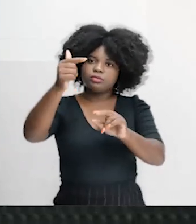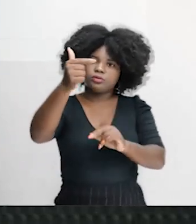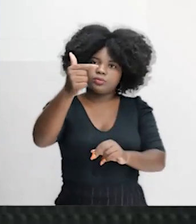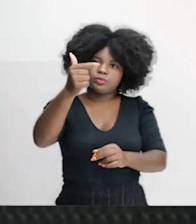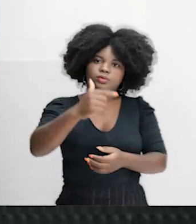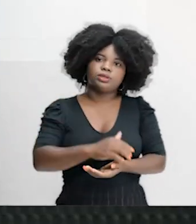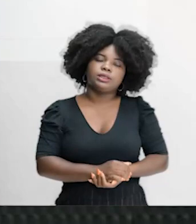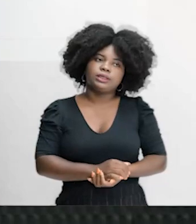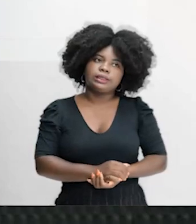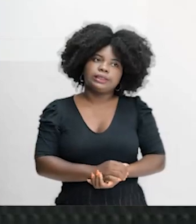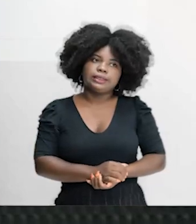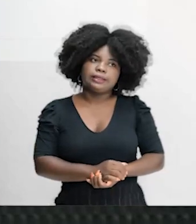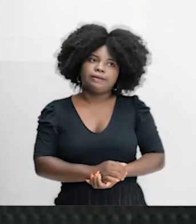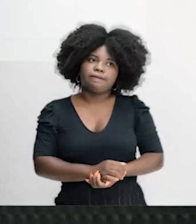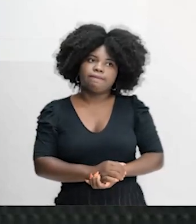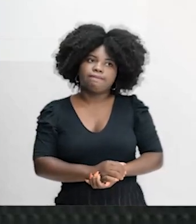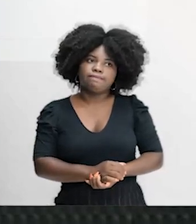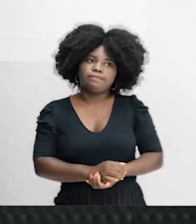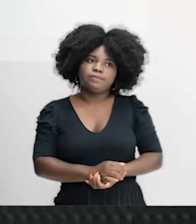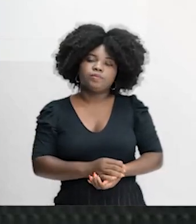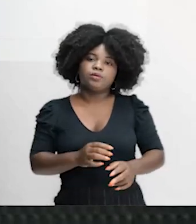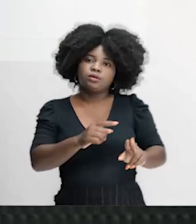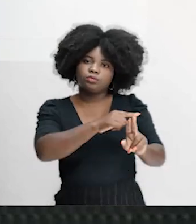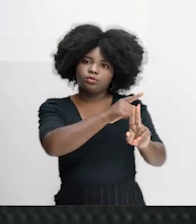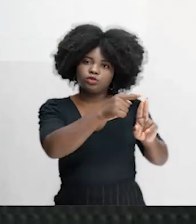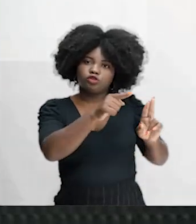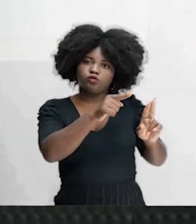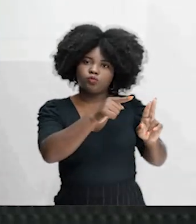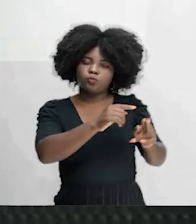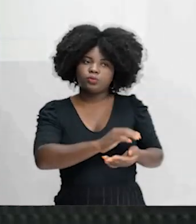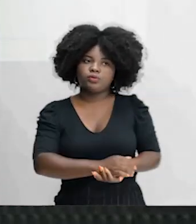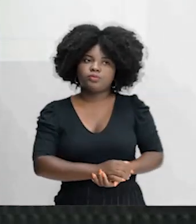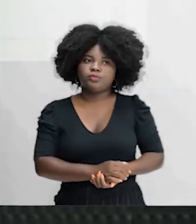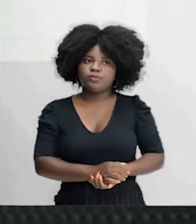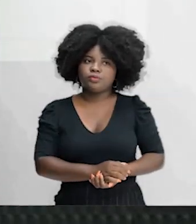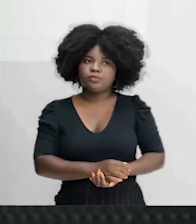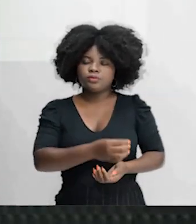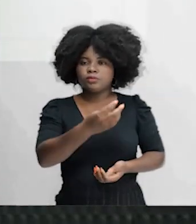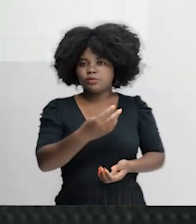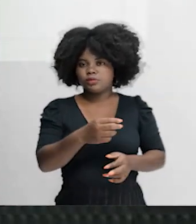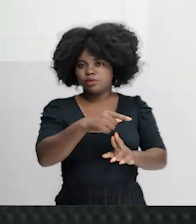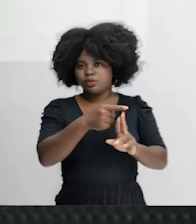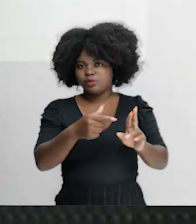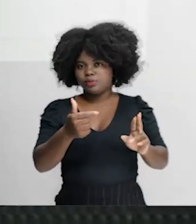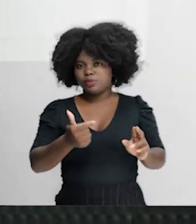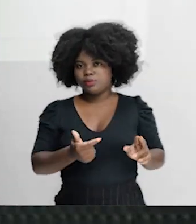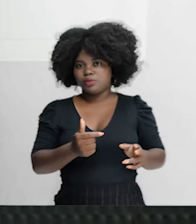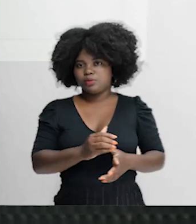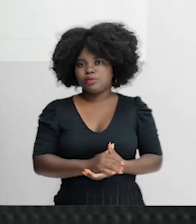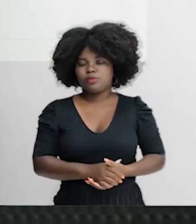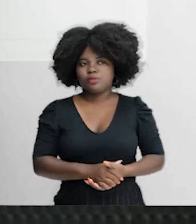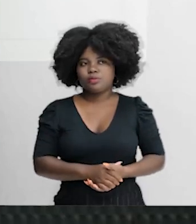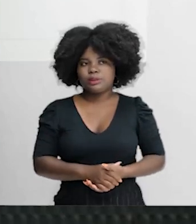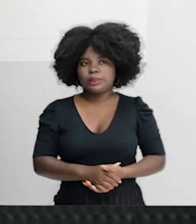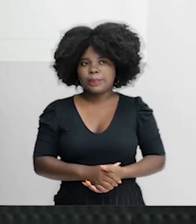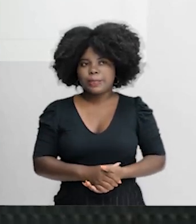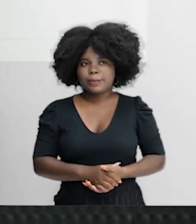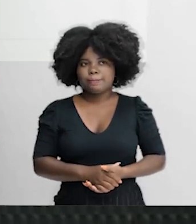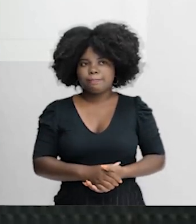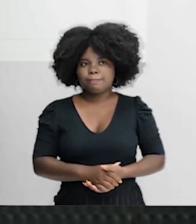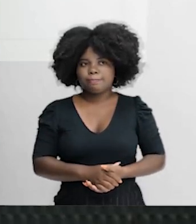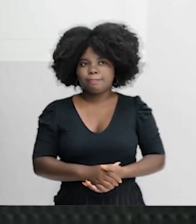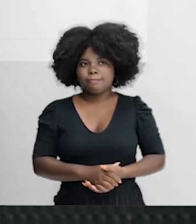2. Né? Aqui nós temos o π. Aqui nós temos o 3π sobre 2. Aqui